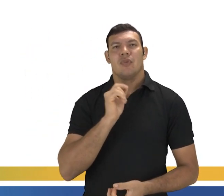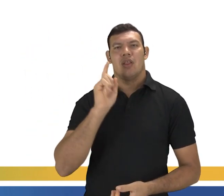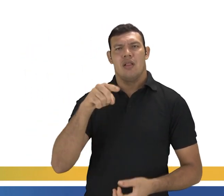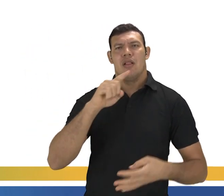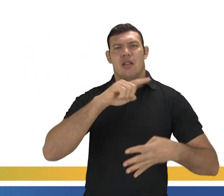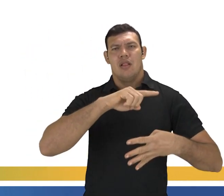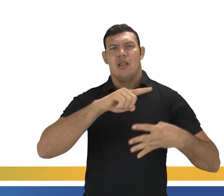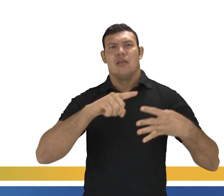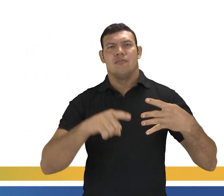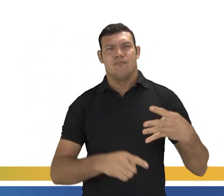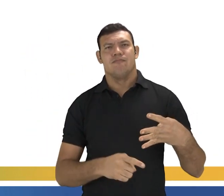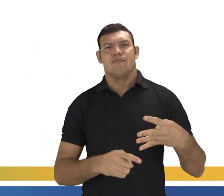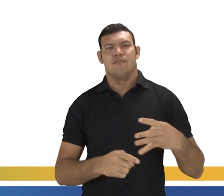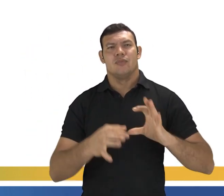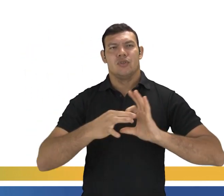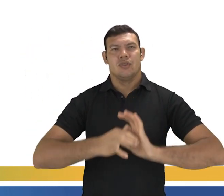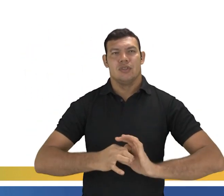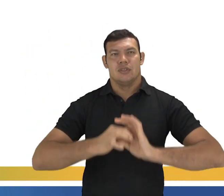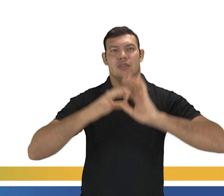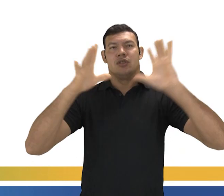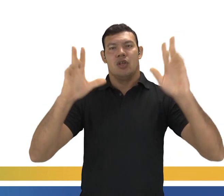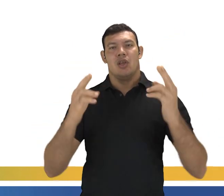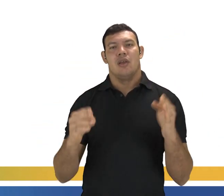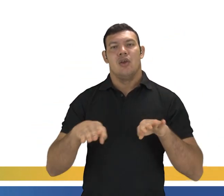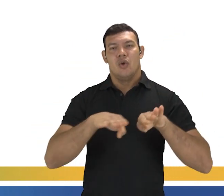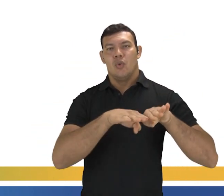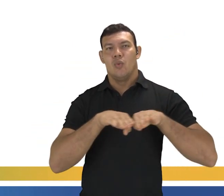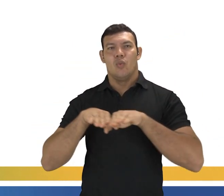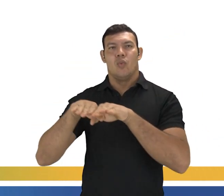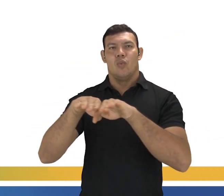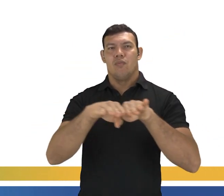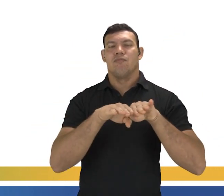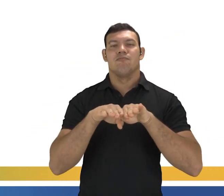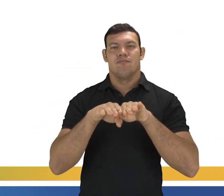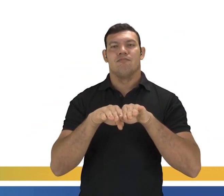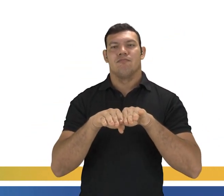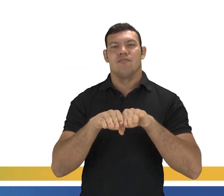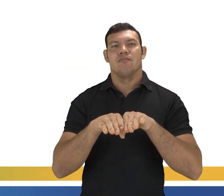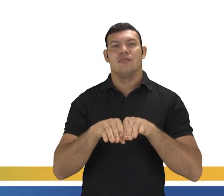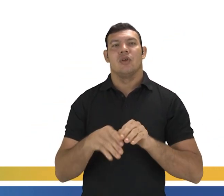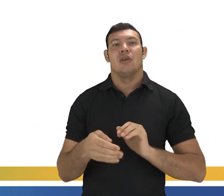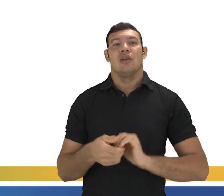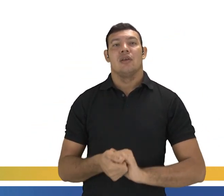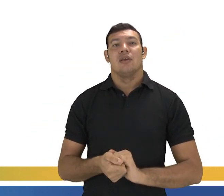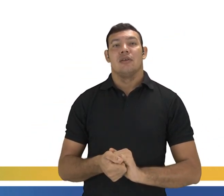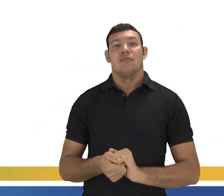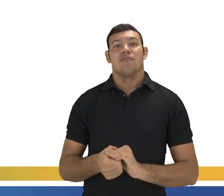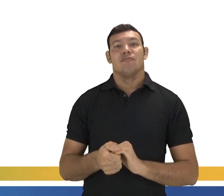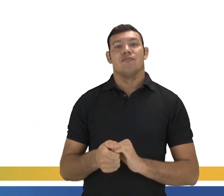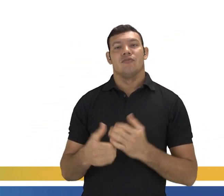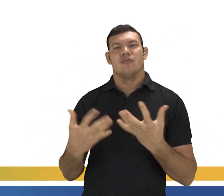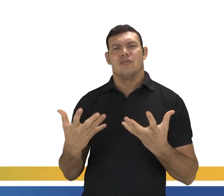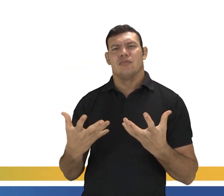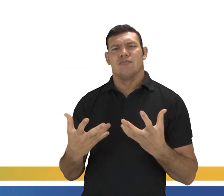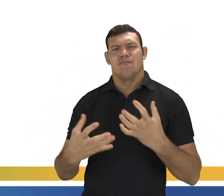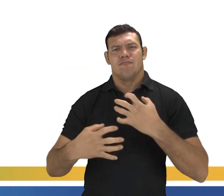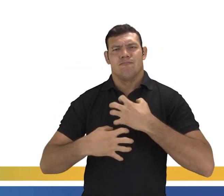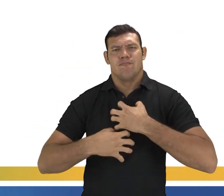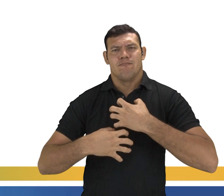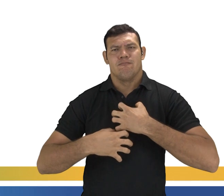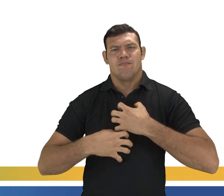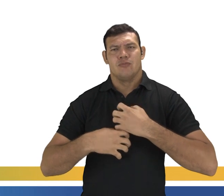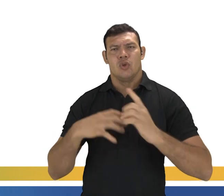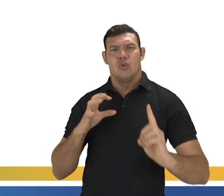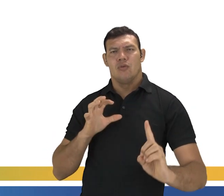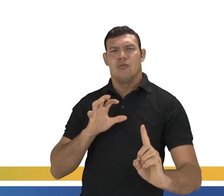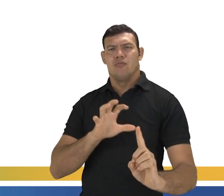infladas da crise econômica no respectivo país. Assim, é evidente que a política externa e interna influenciam na